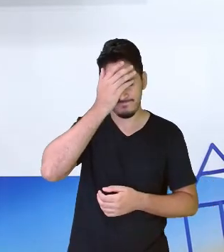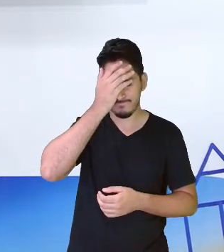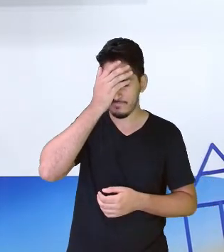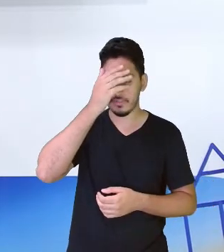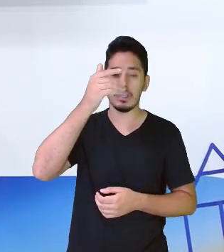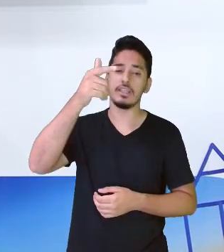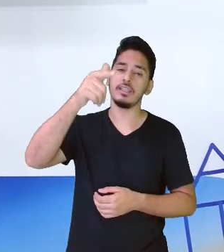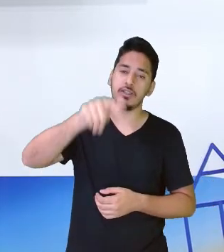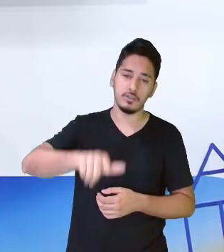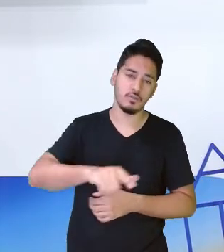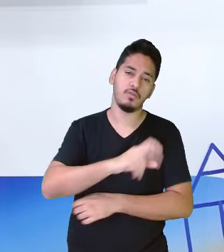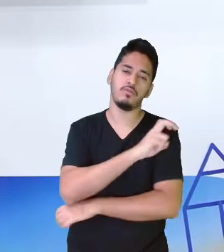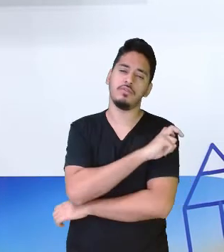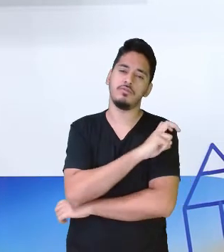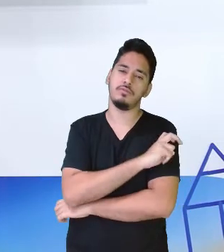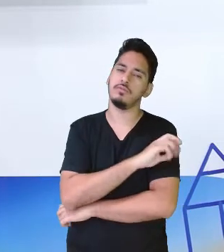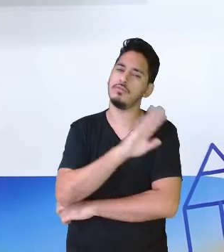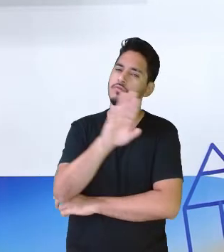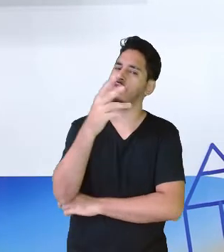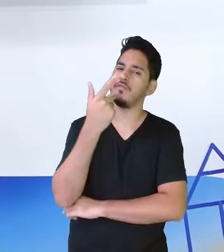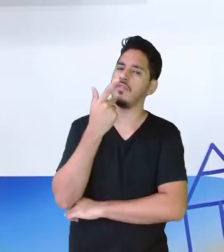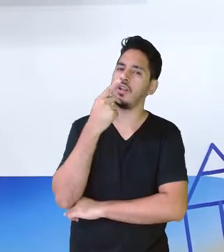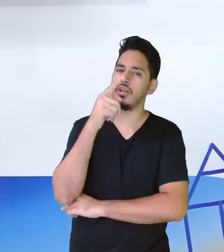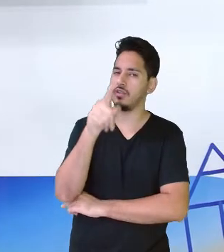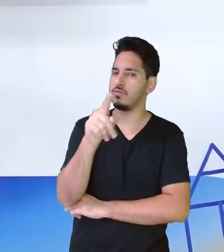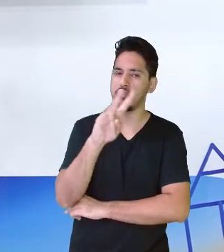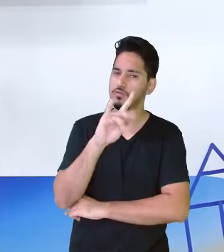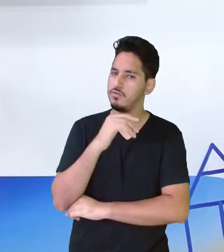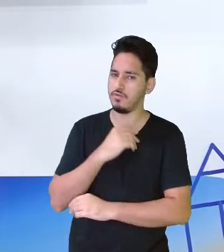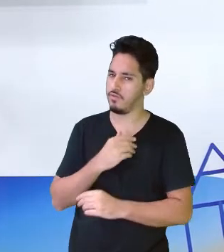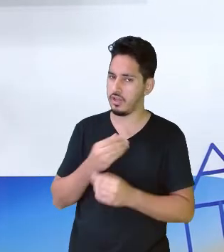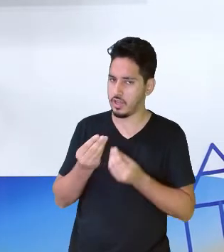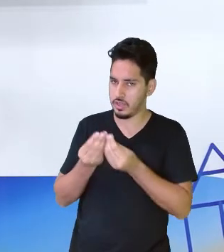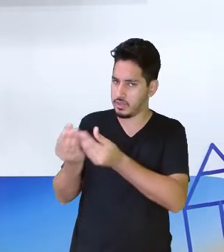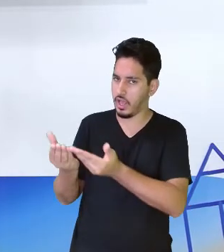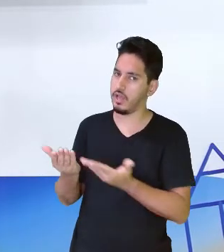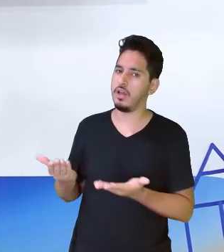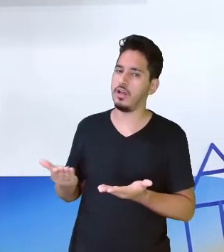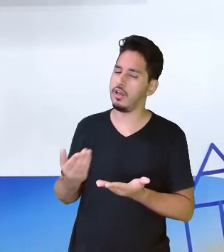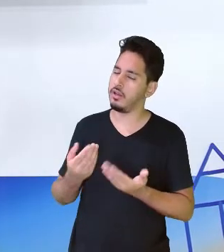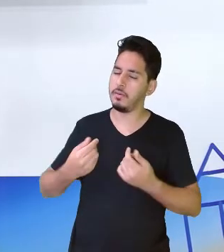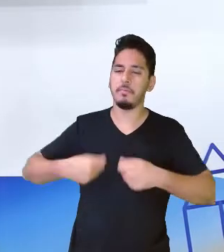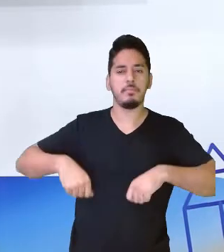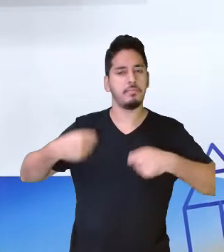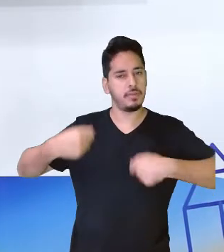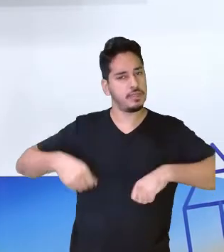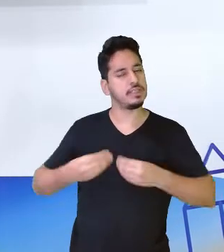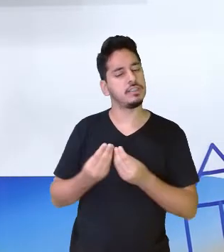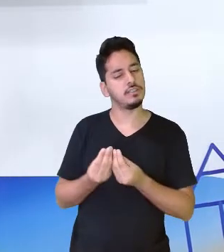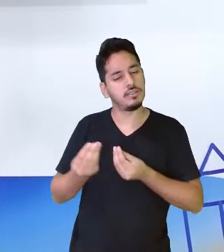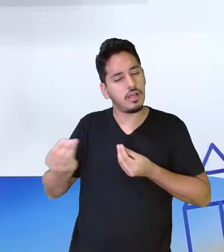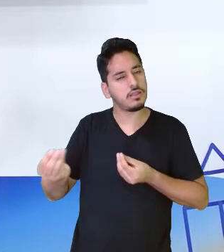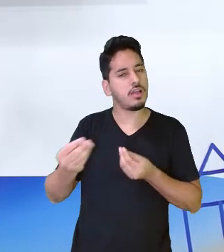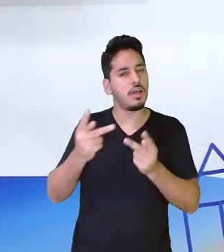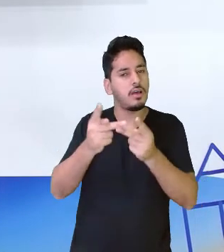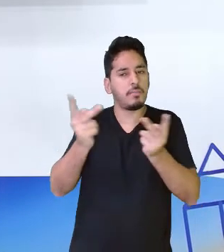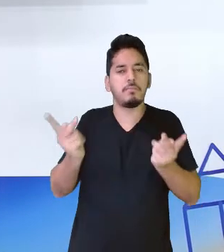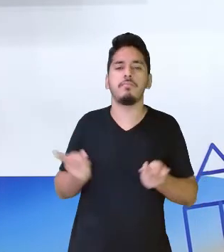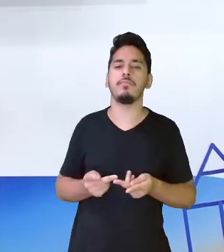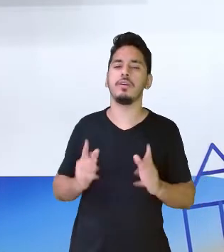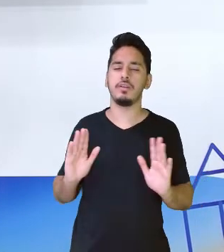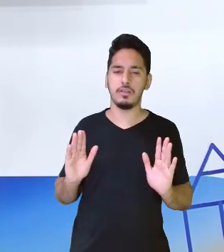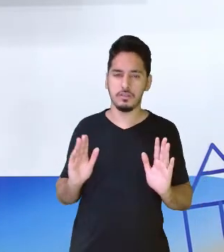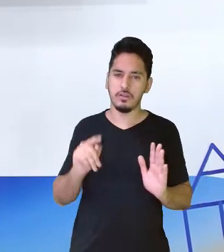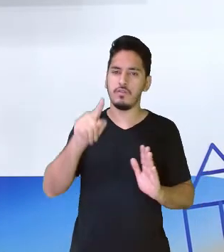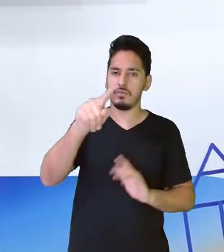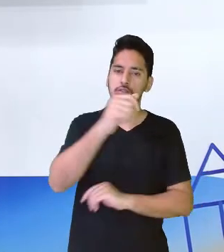Mais uma vez, quinto ano, não me diga que você não vai dividir com seus primos ou com as suas primas essa pizza. Você